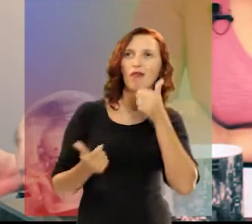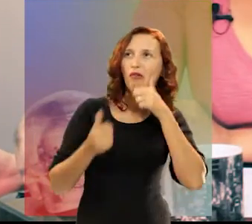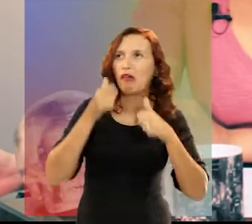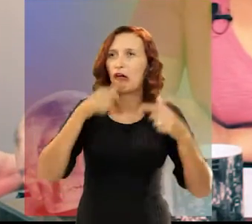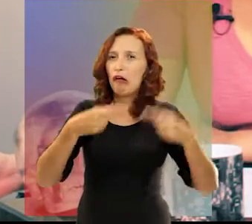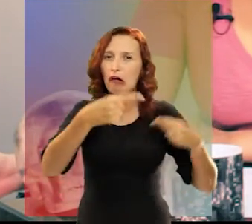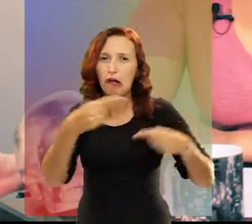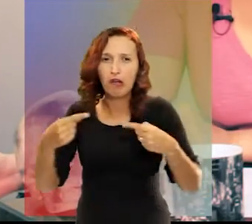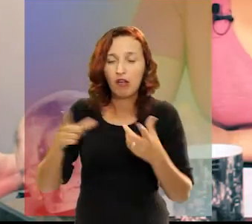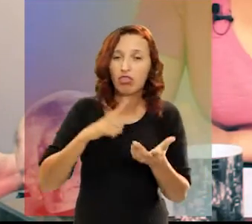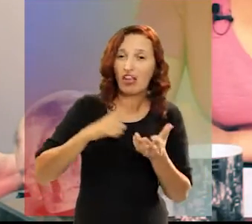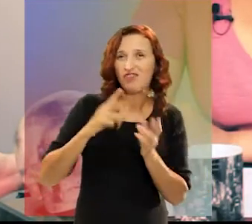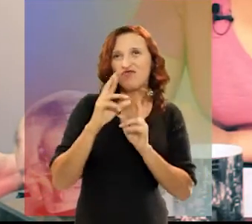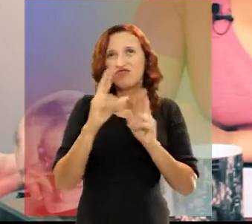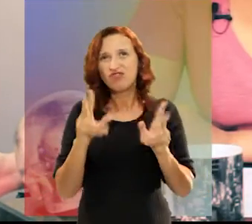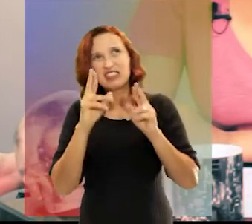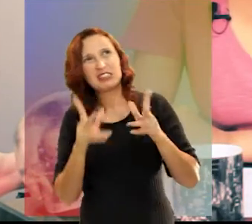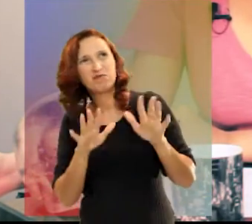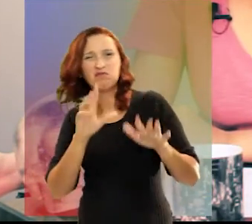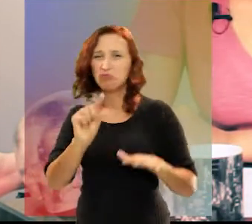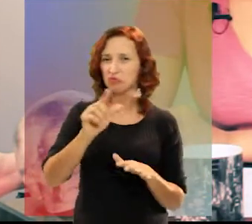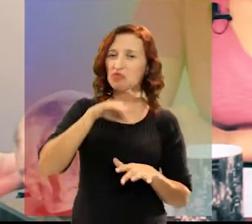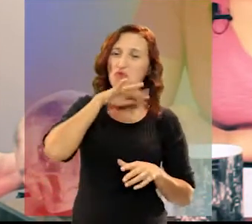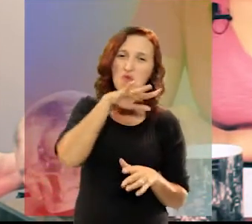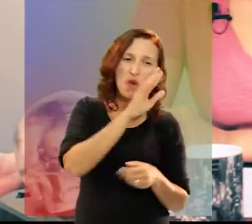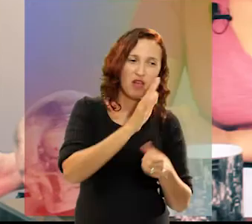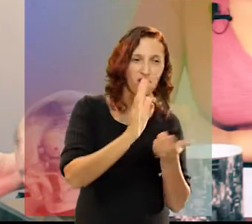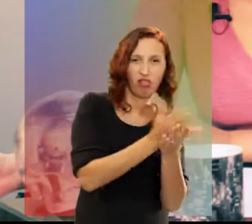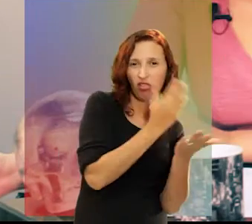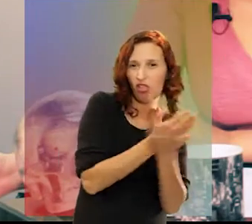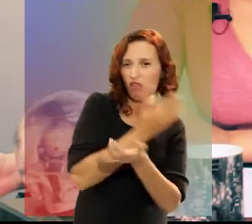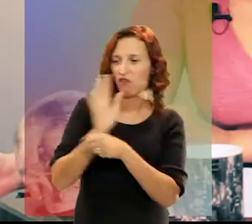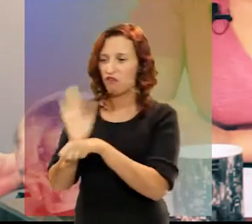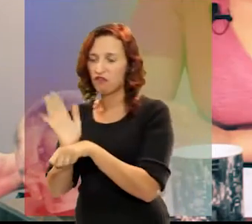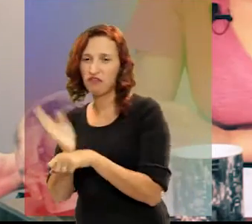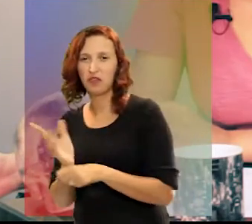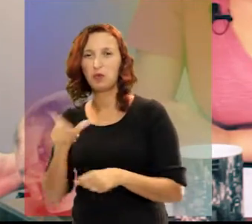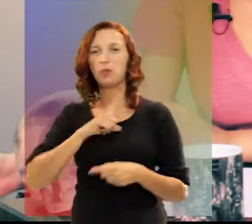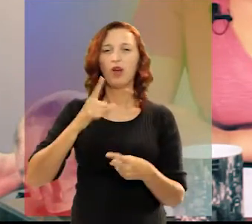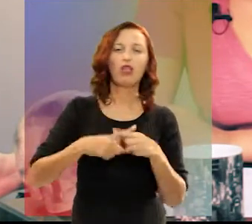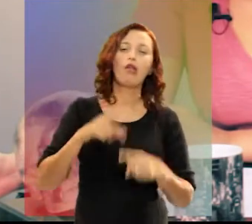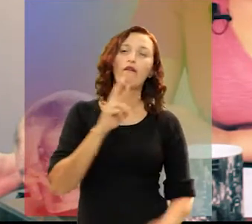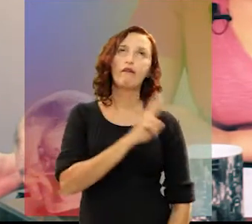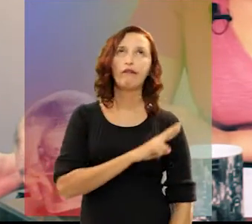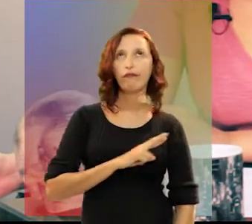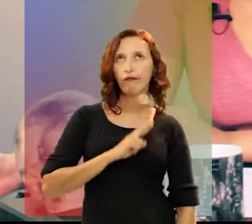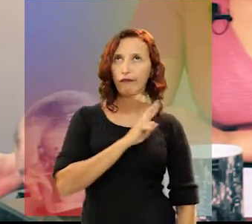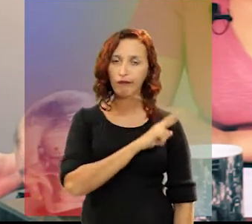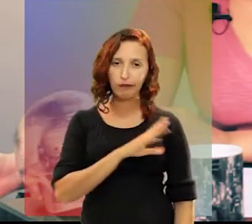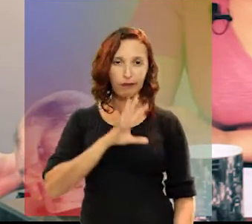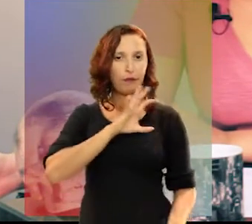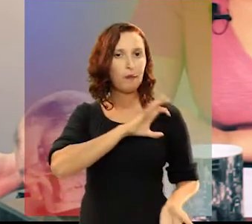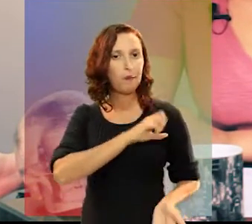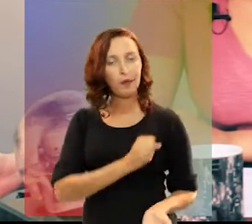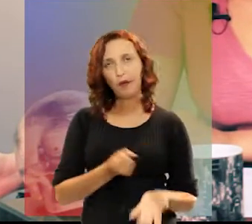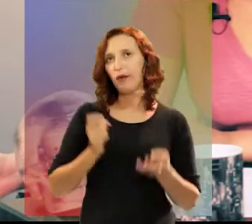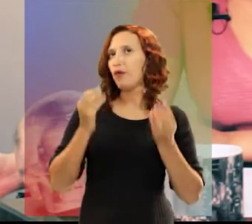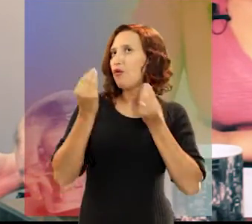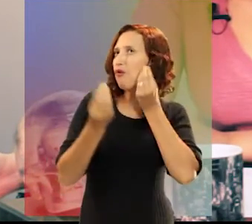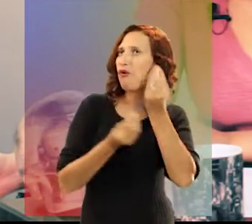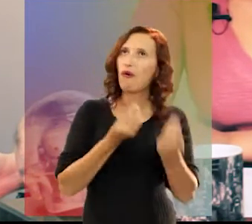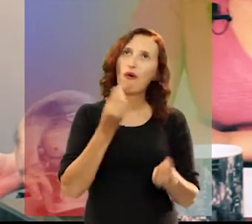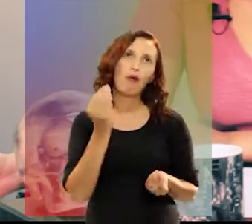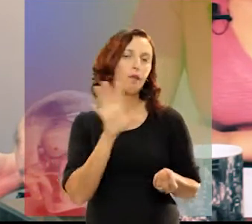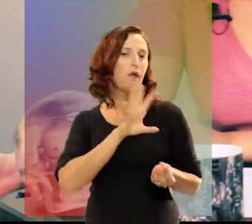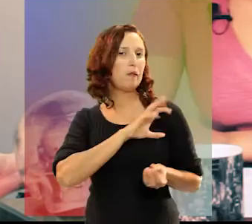abordagem necessariamente. Tem uma diferença meio ruim, né, entre o livro e o filme, é a questão do romance, que no filme fica muito claro, toda a